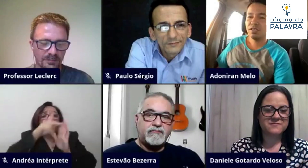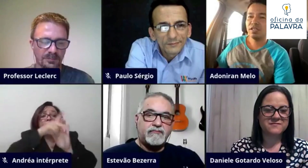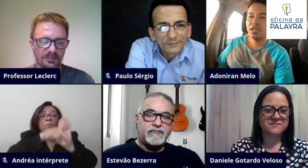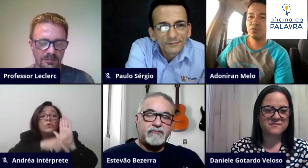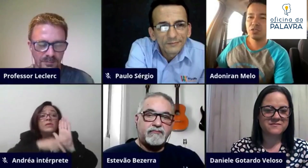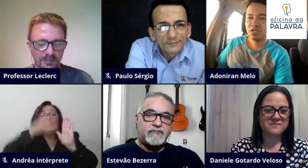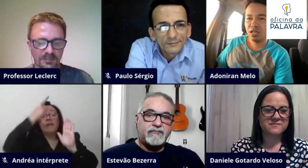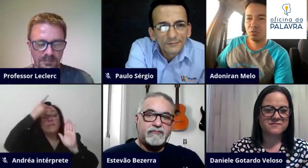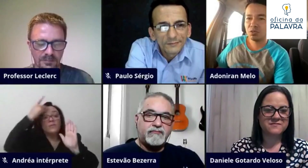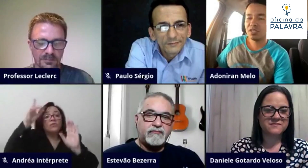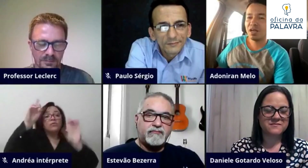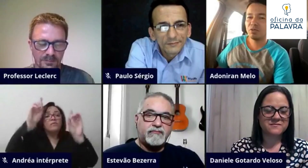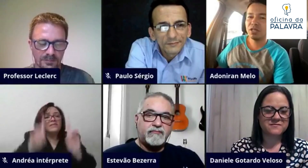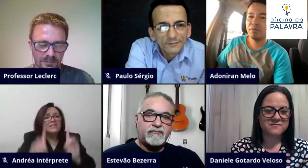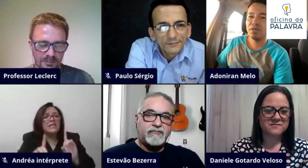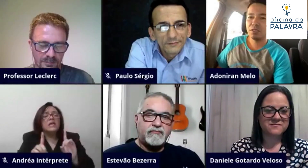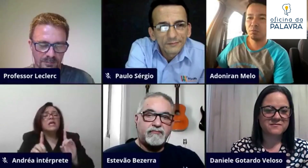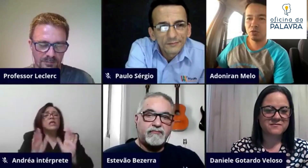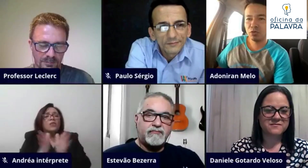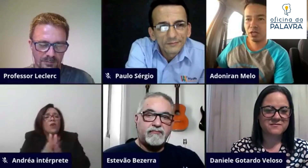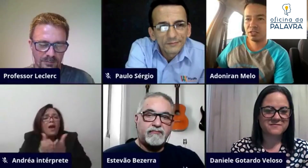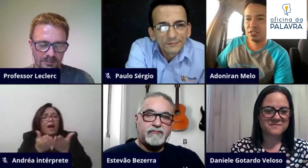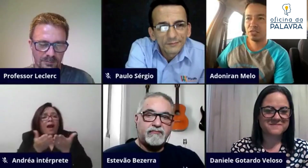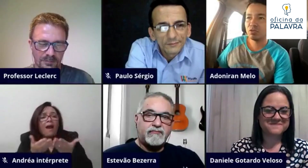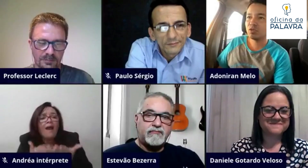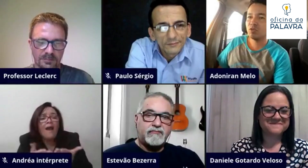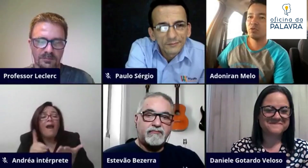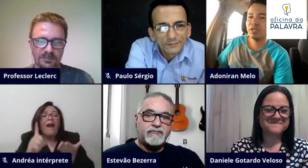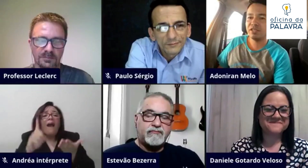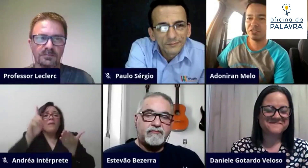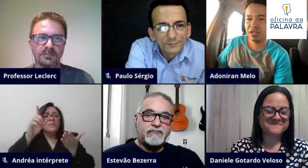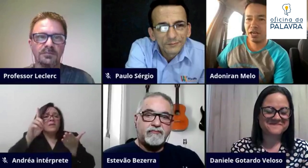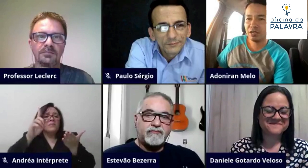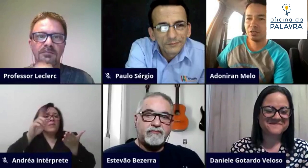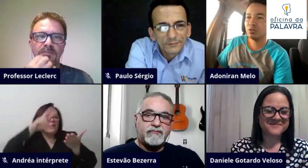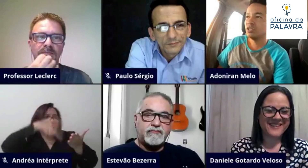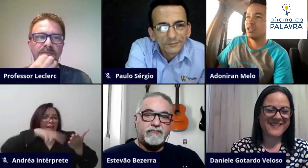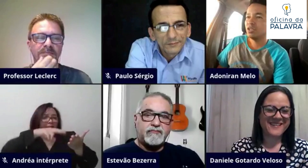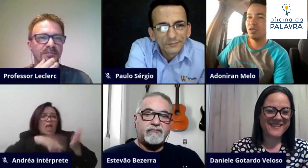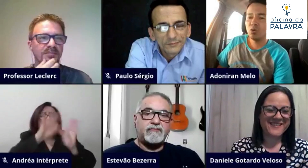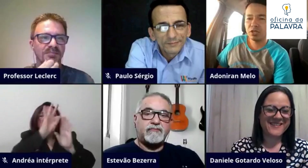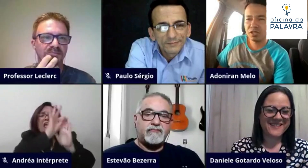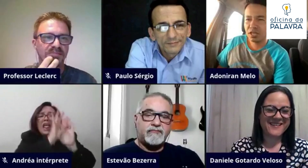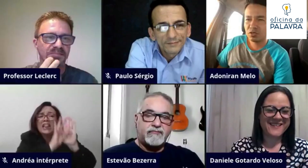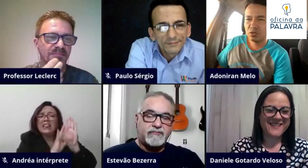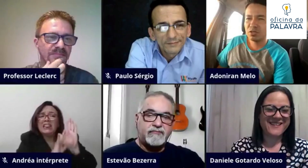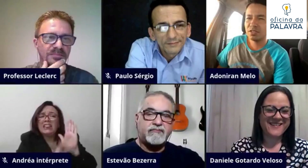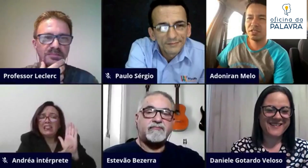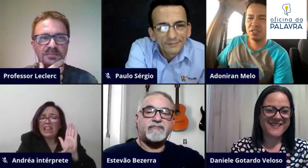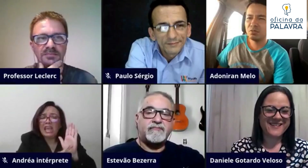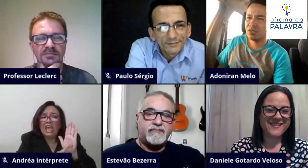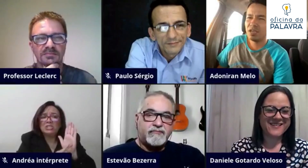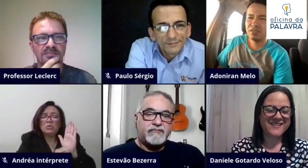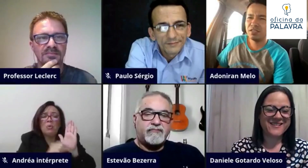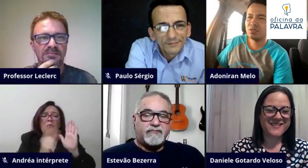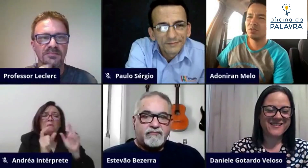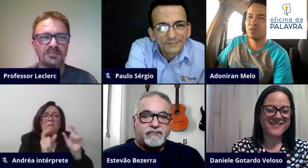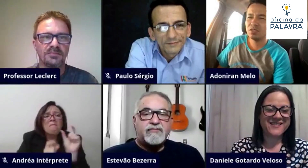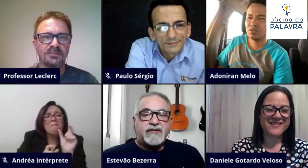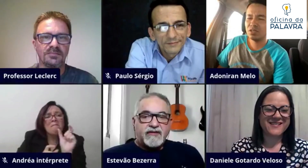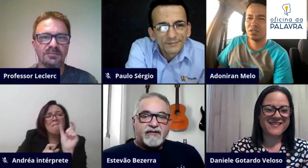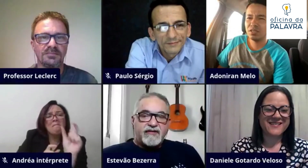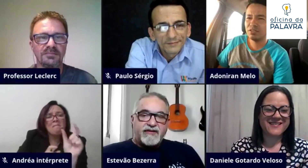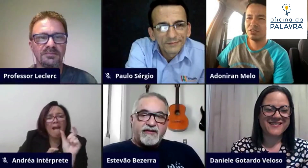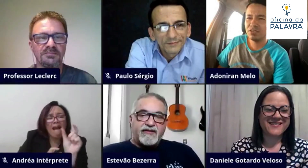Bíblia e lermos termos altamente pejorativos, como aleijado, outras questões desse tipo. Gente,